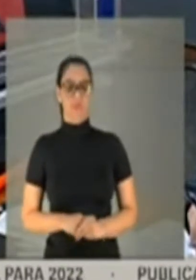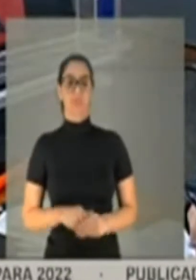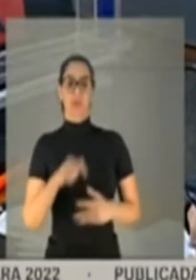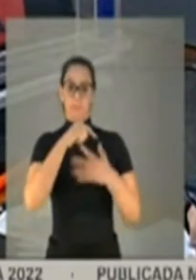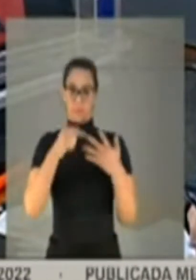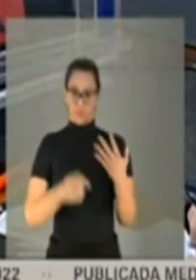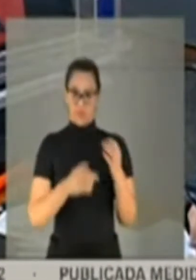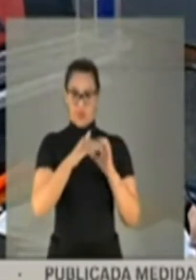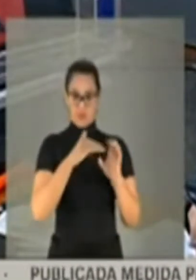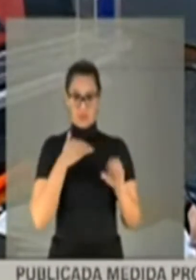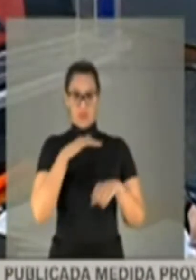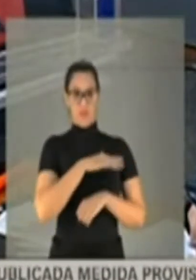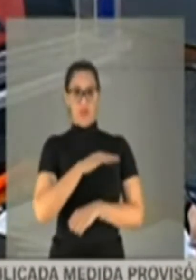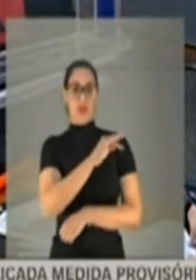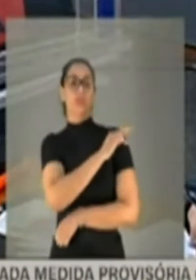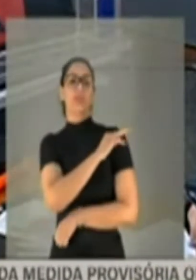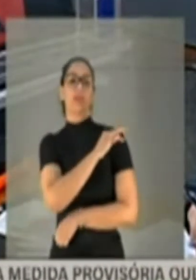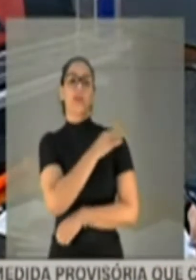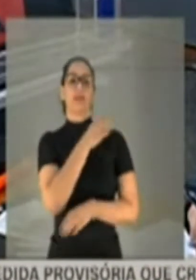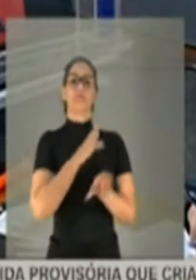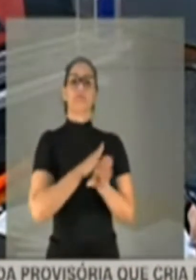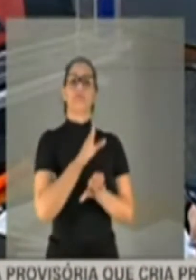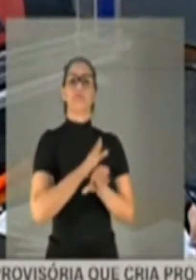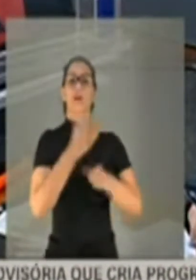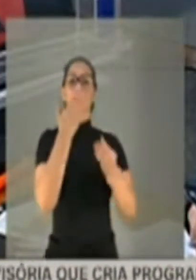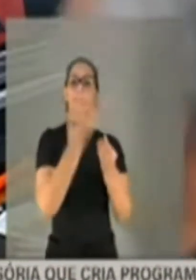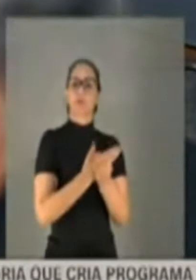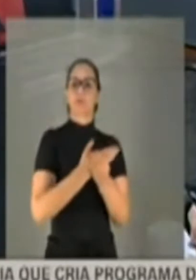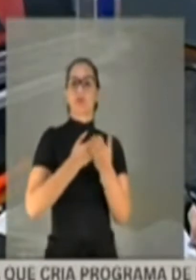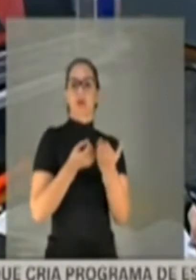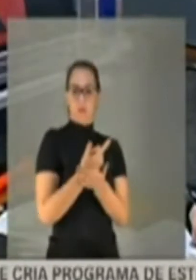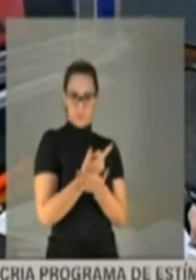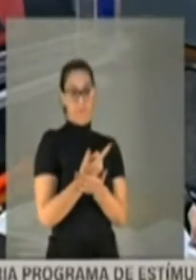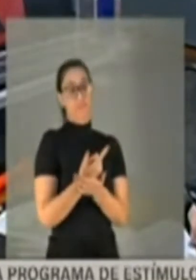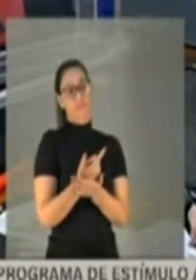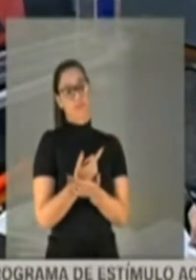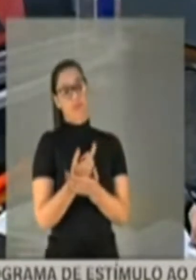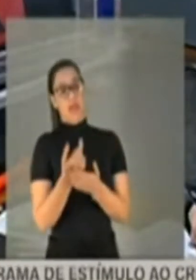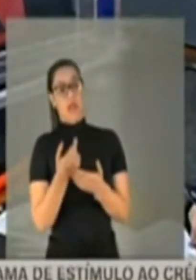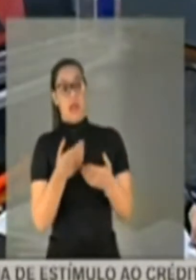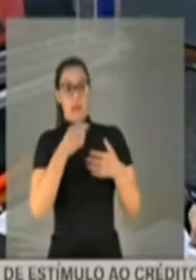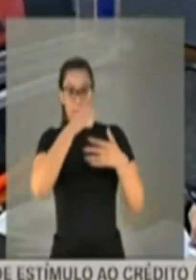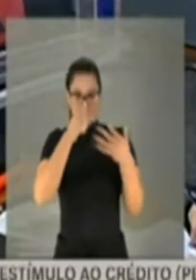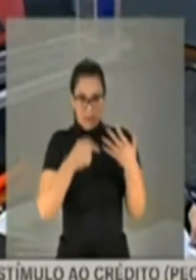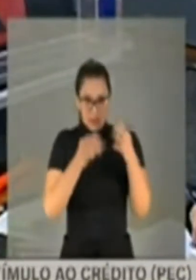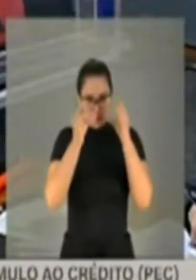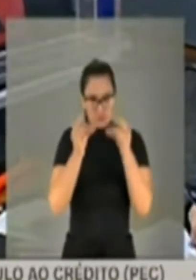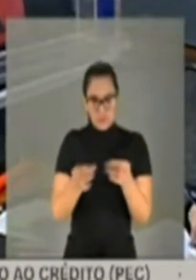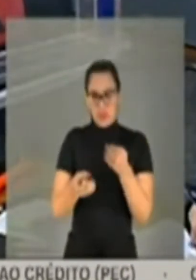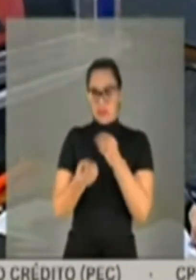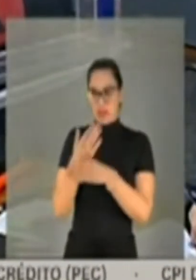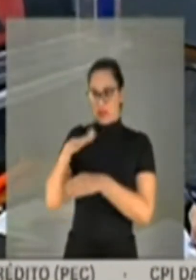das áreas técnicas para instruir processos de aquisição. A demanda e as especificações nascem na